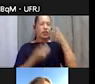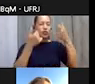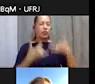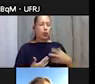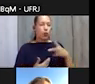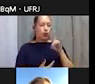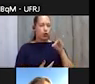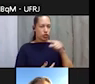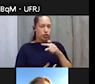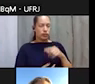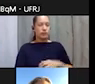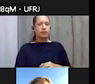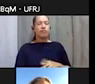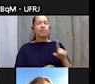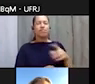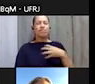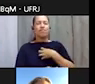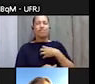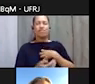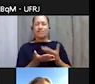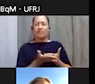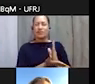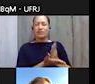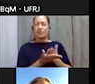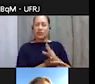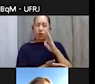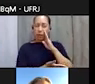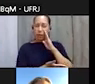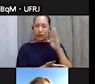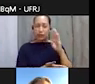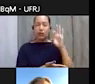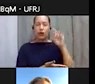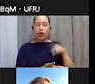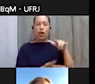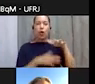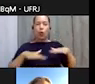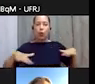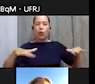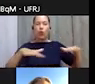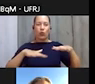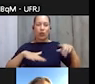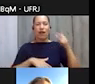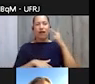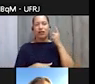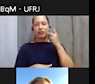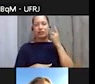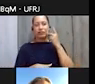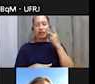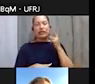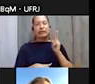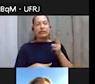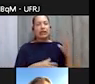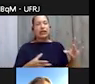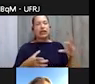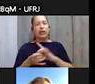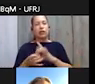que a coisa que mais incomodava ele era o fato da região sul do estado do Ceará ser sempre associada com a